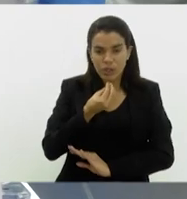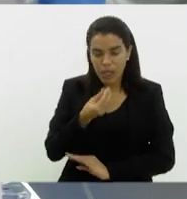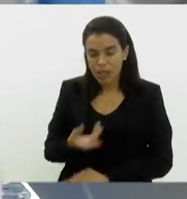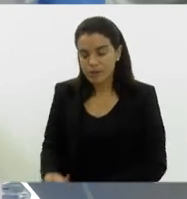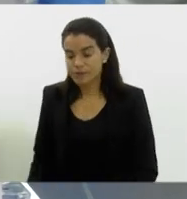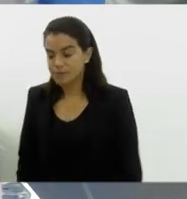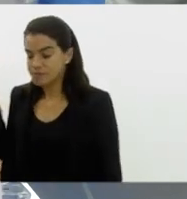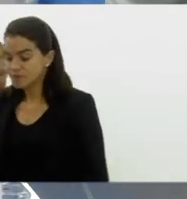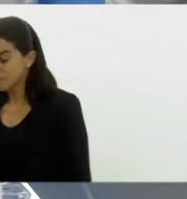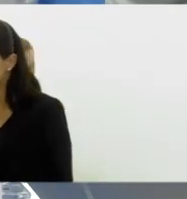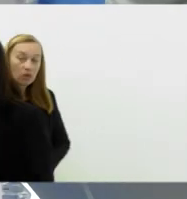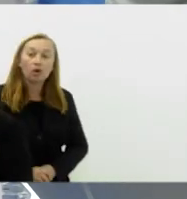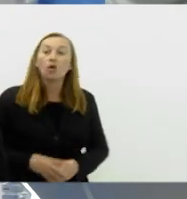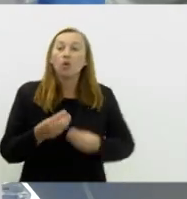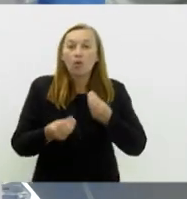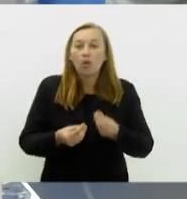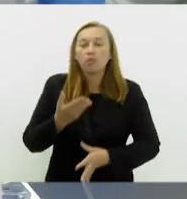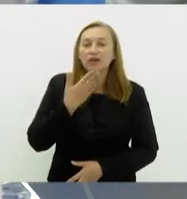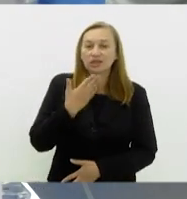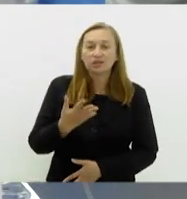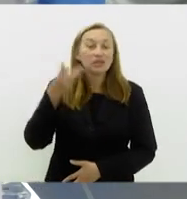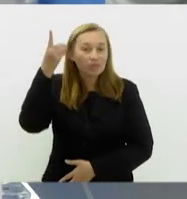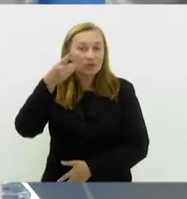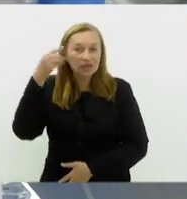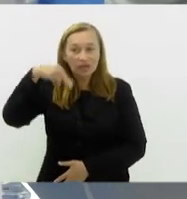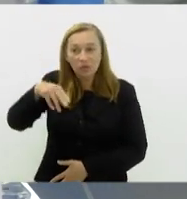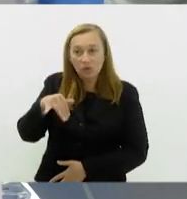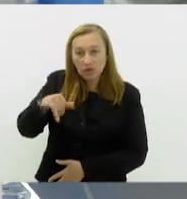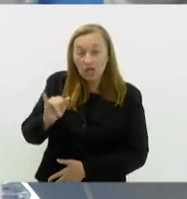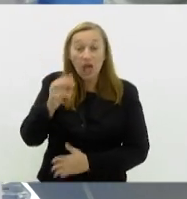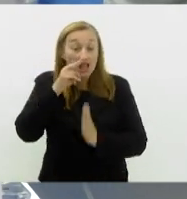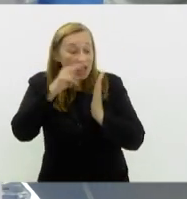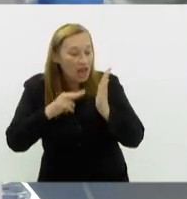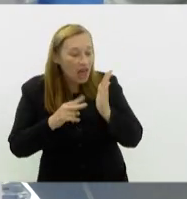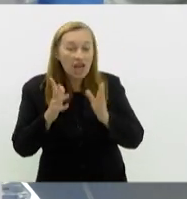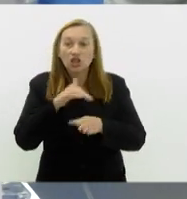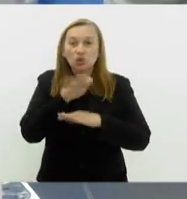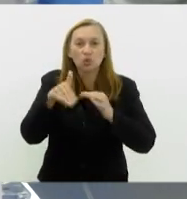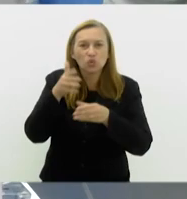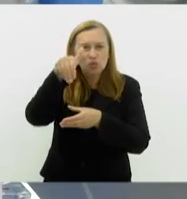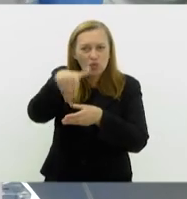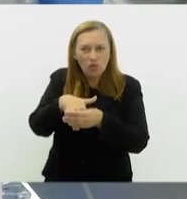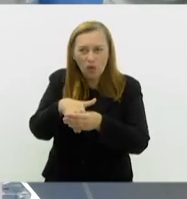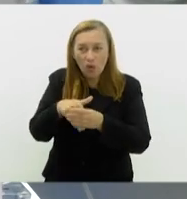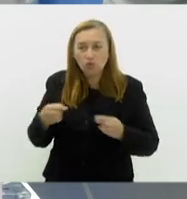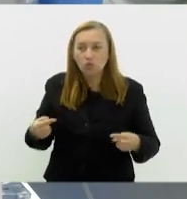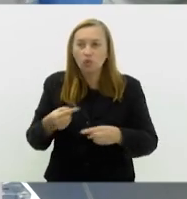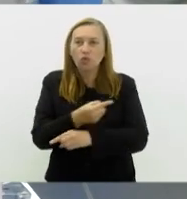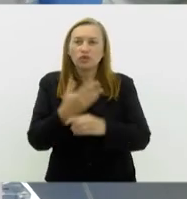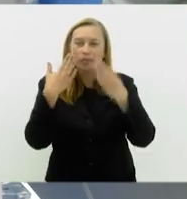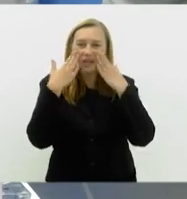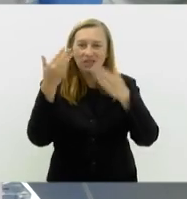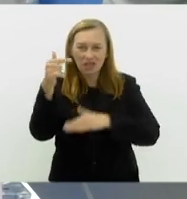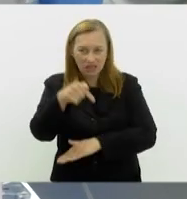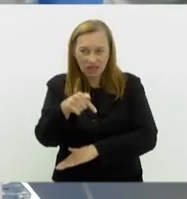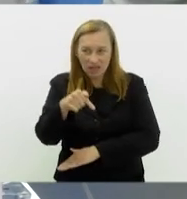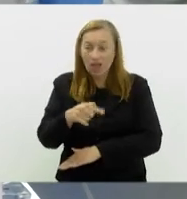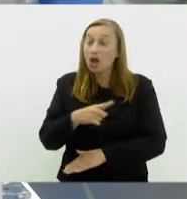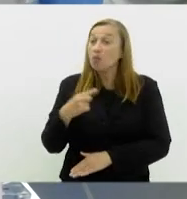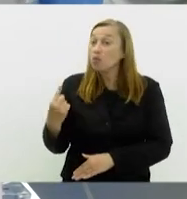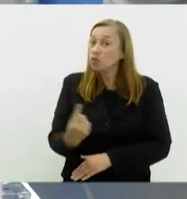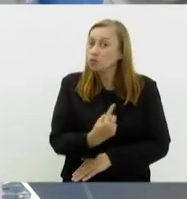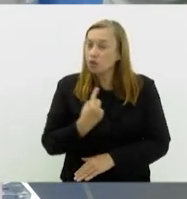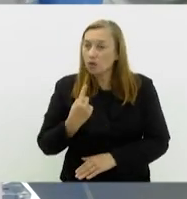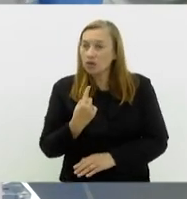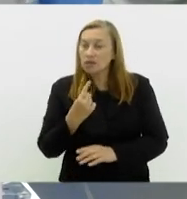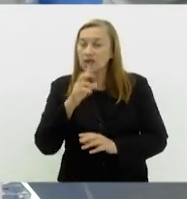sugeriu o deputado munir Neto de ler todo o voto divergente que foi apresentado aqui por nós